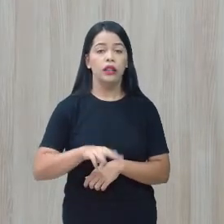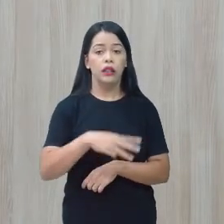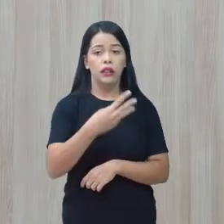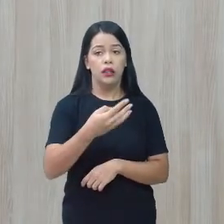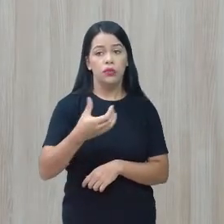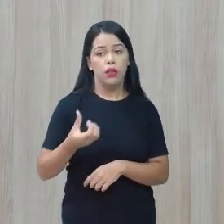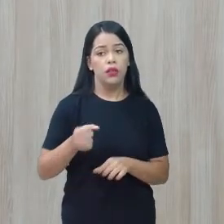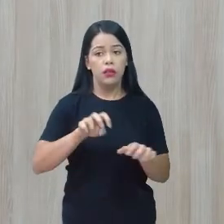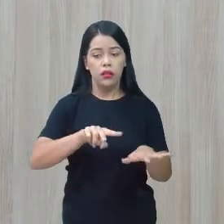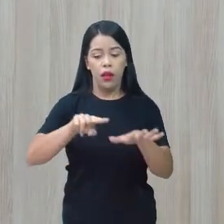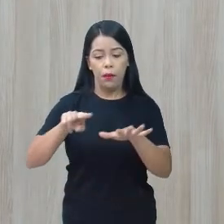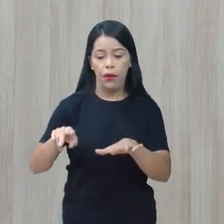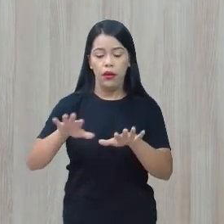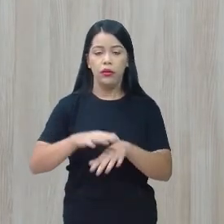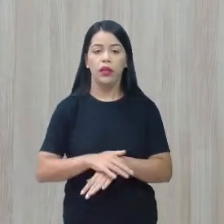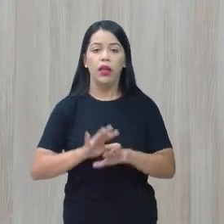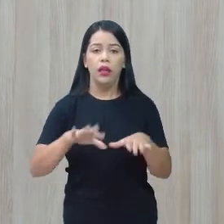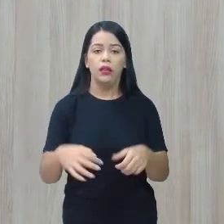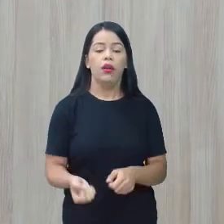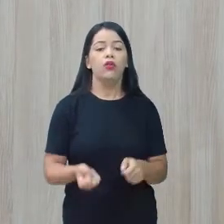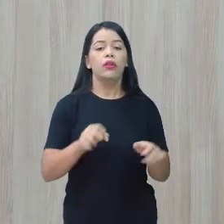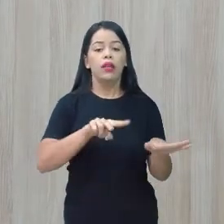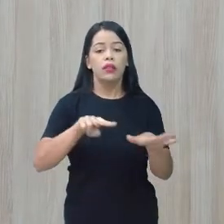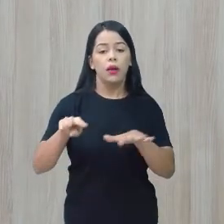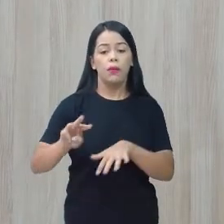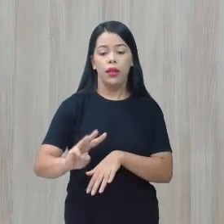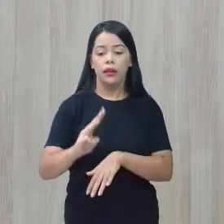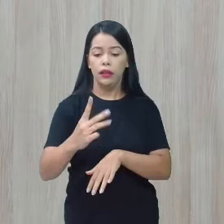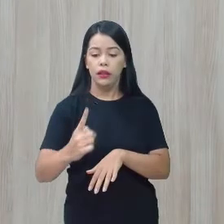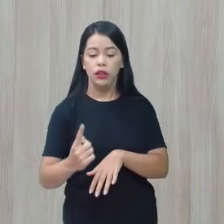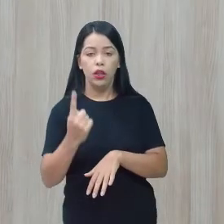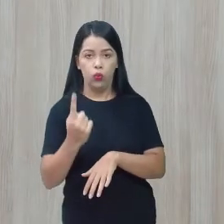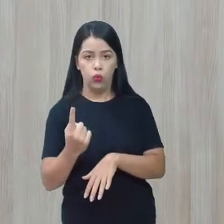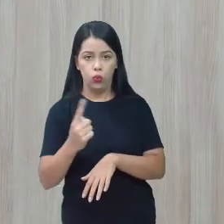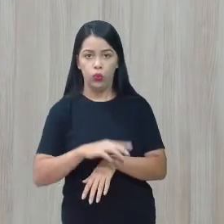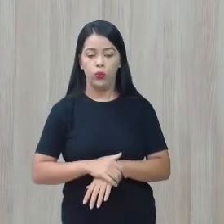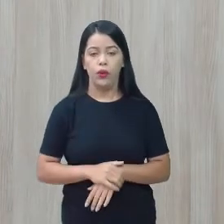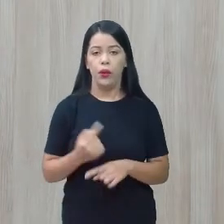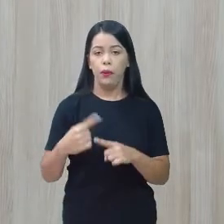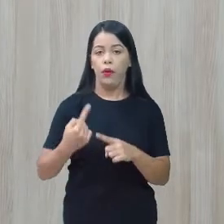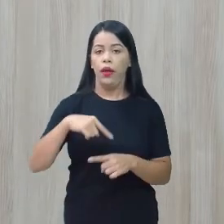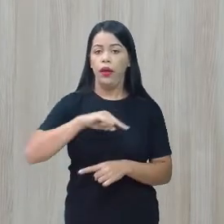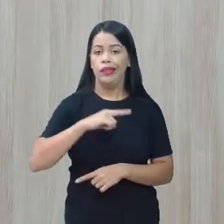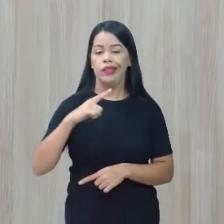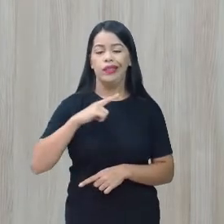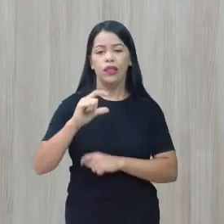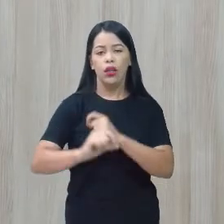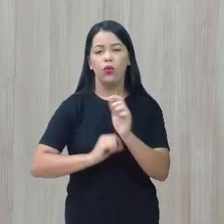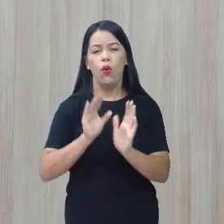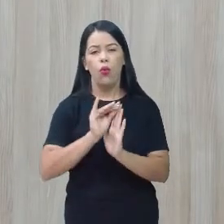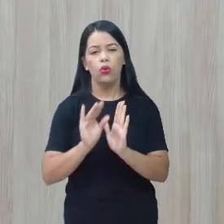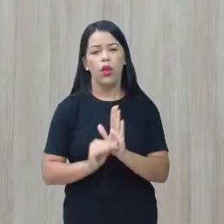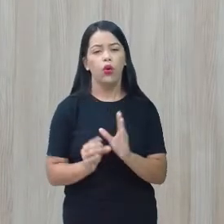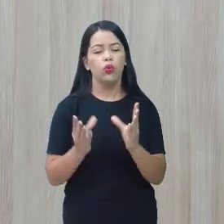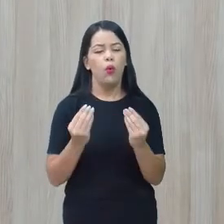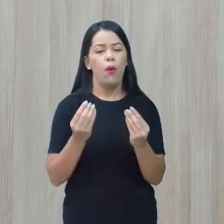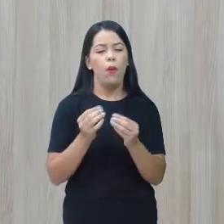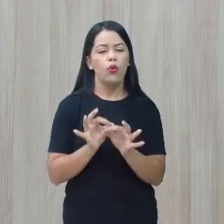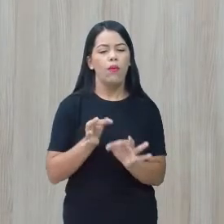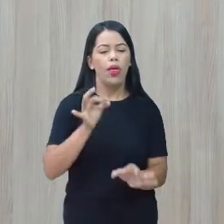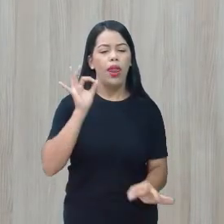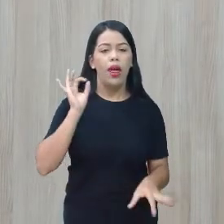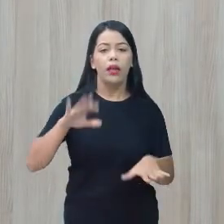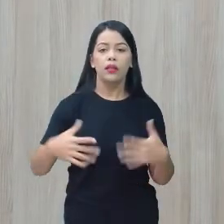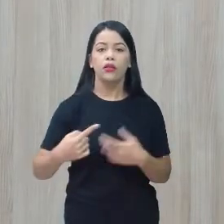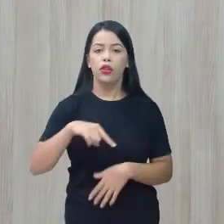dessa semana, o da semana 31, né, o plano de estudo da semana 31, porque a gente tinha um assunto bem comprido e aí a gente precisou